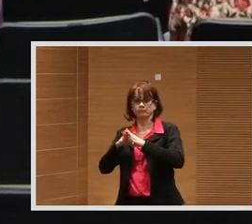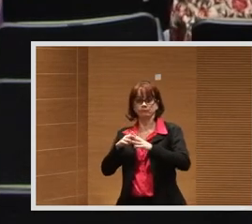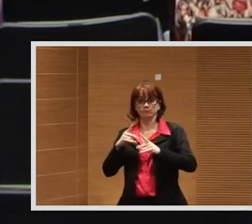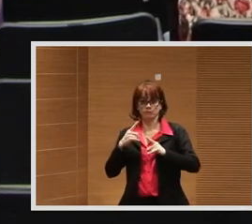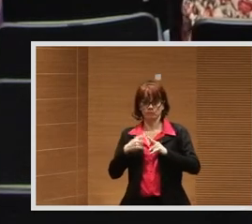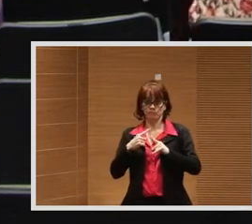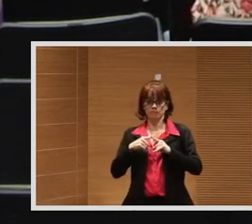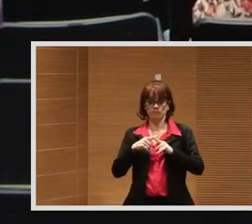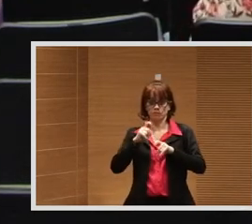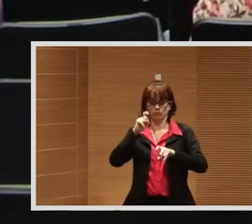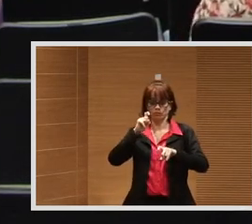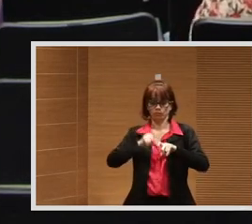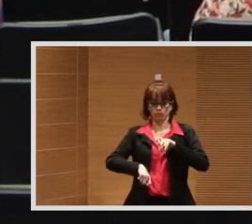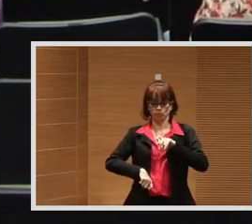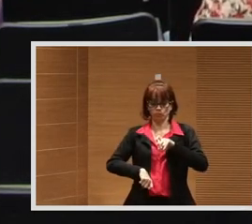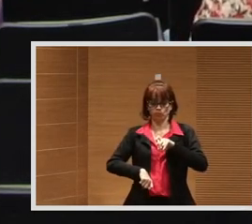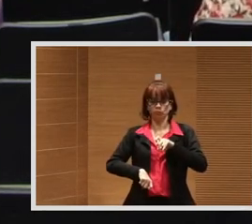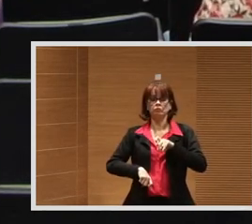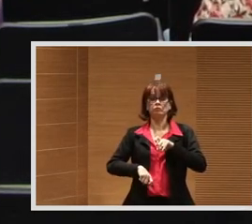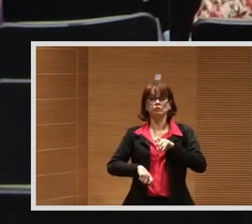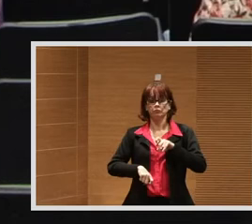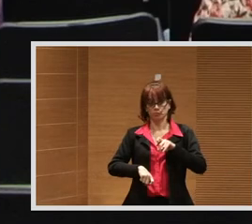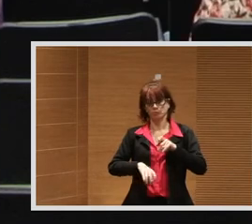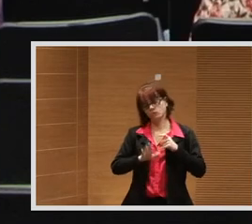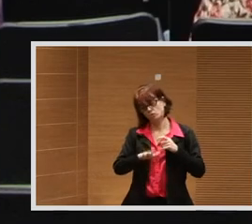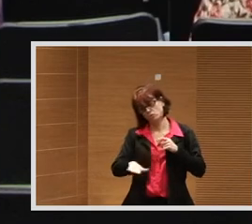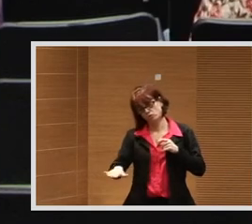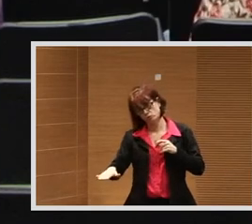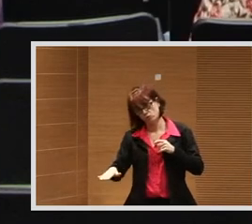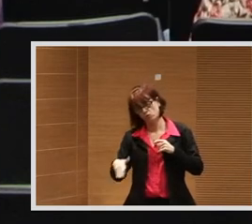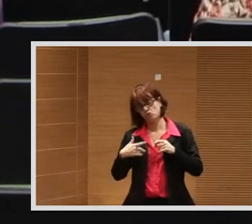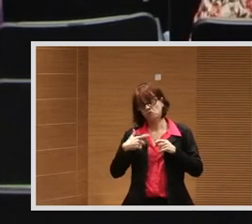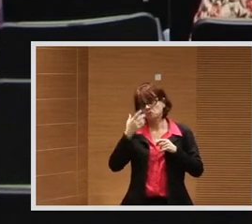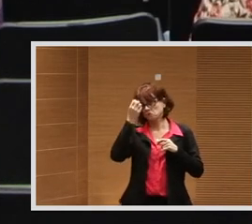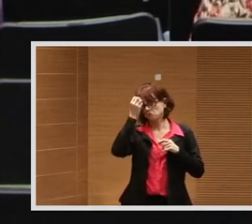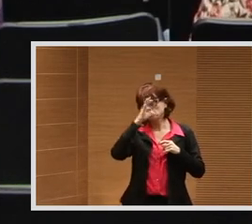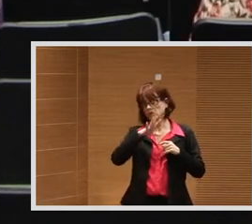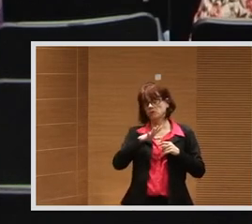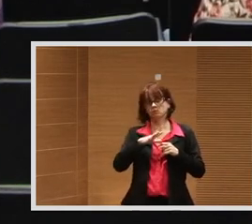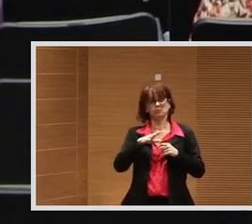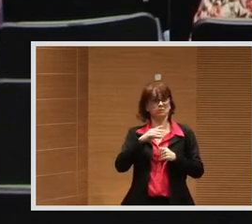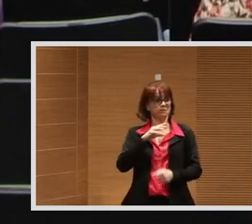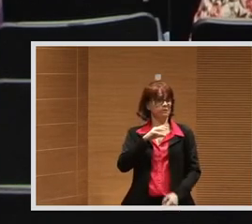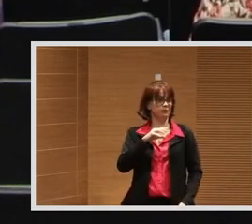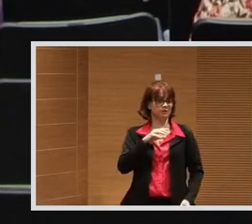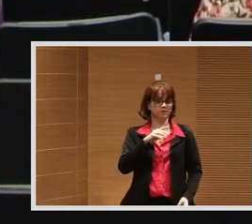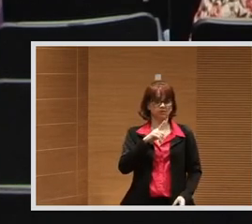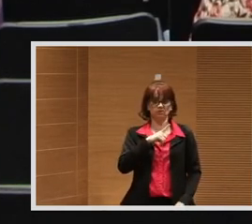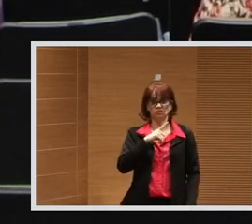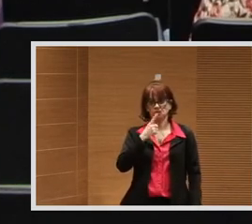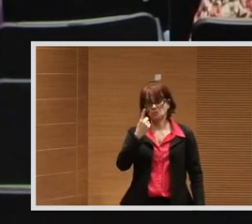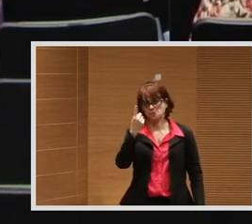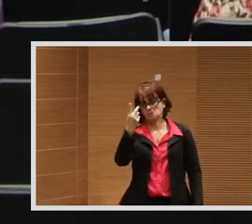estupro com as crianças. Não me lembro se envolvia mais do que uma criança.